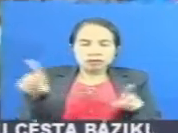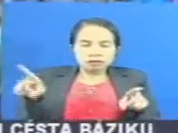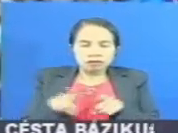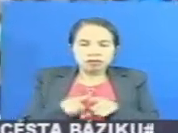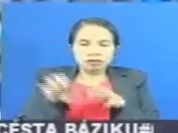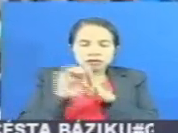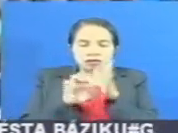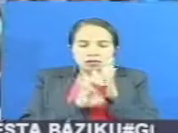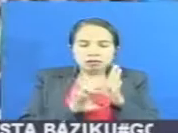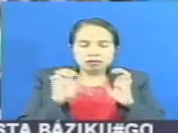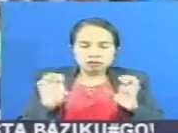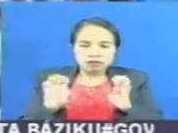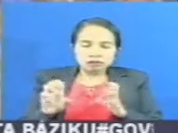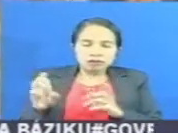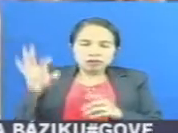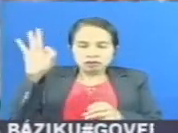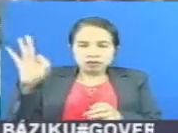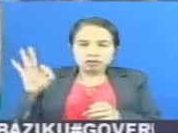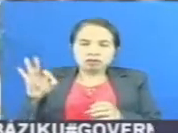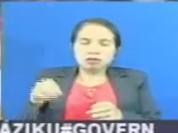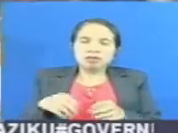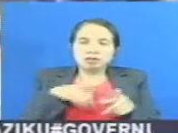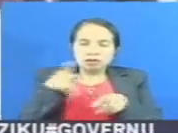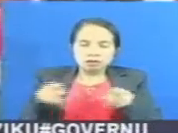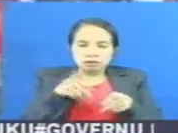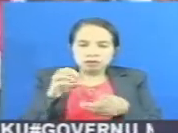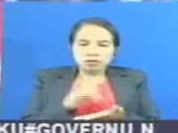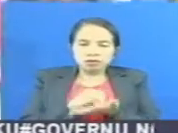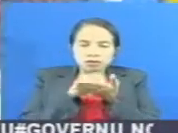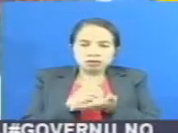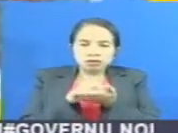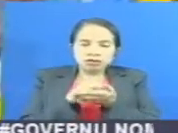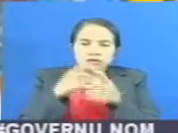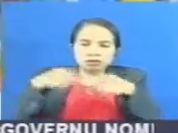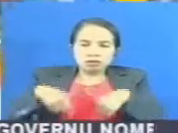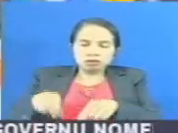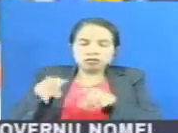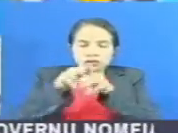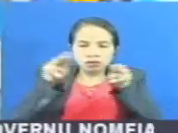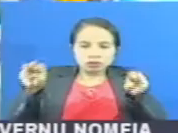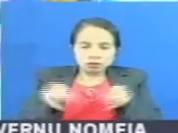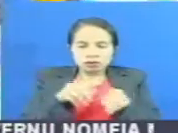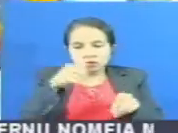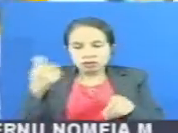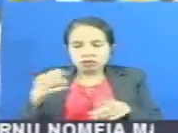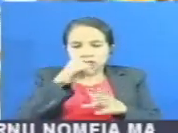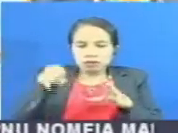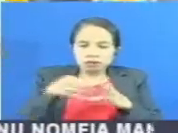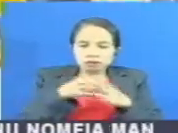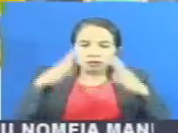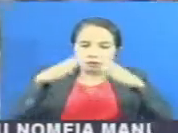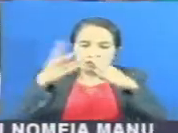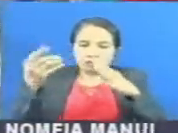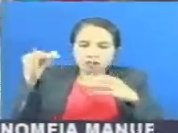CIA, nebe implica ba proibição cidadão raiwa atu halo viagem ba município Seluk, inclui capital Dili,